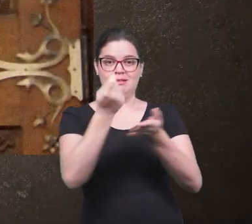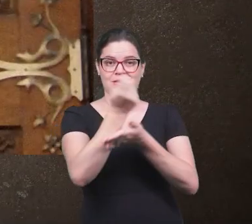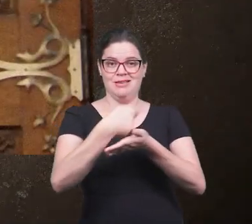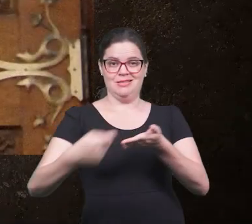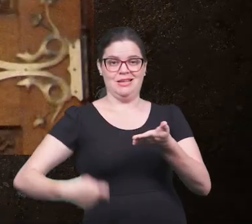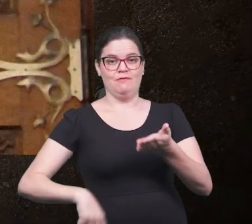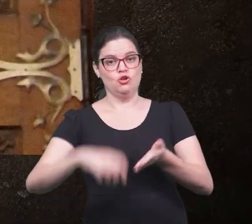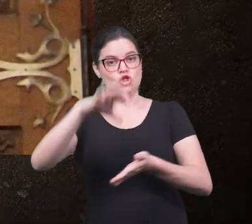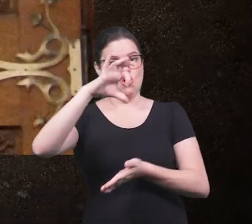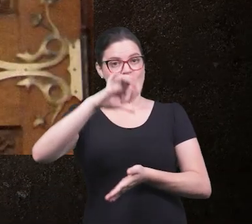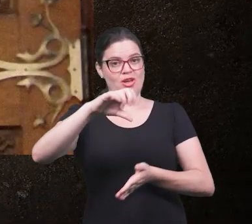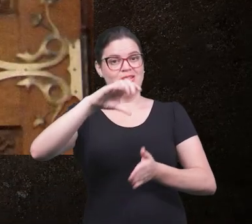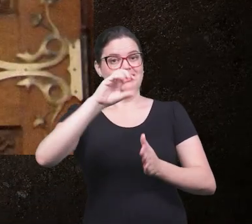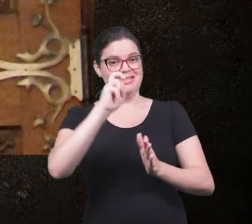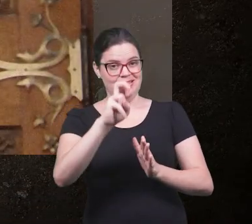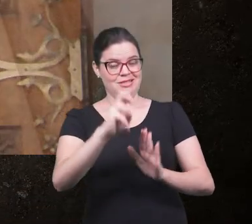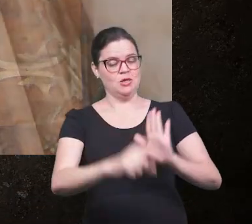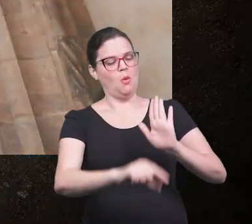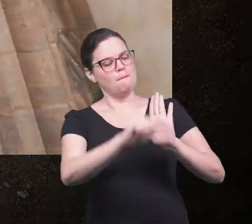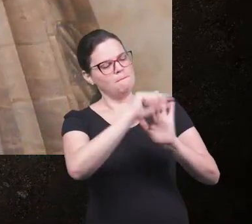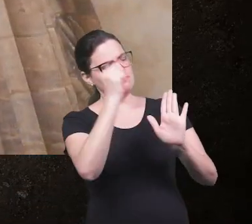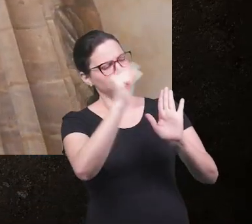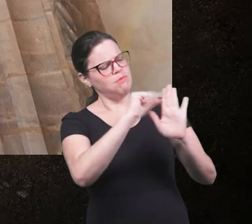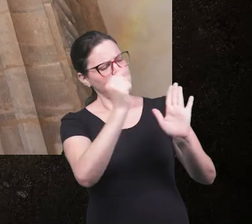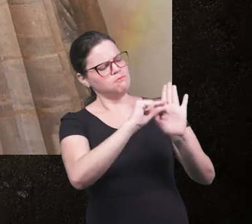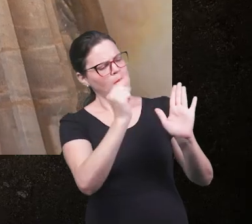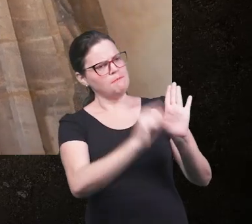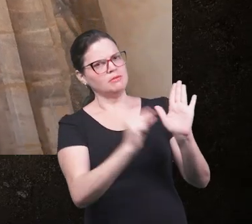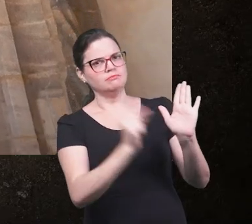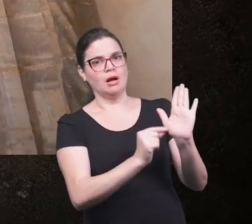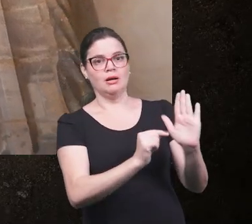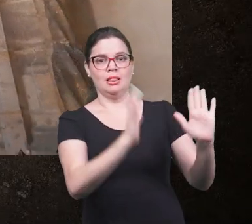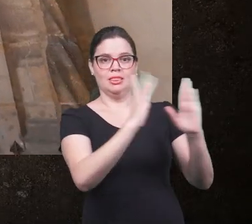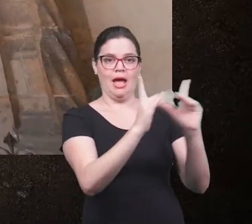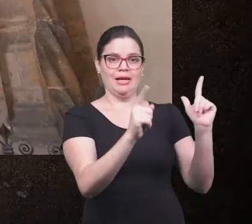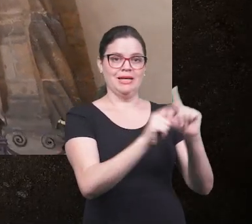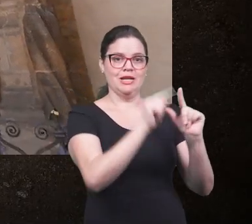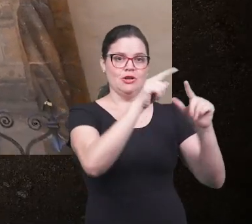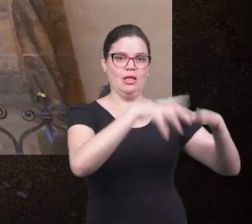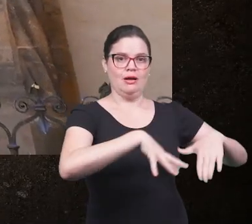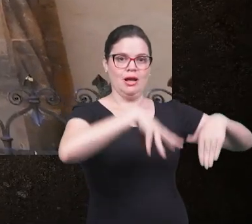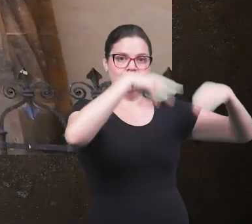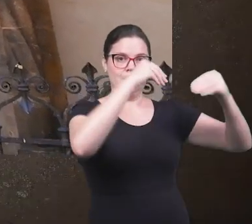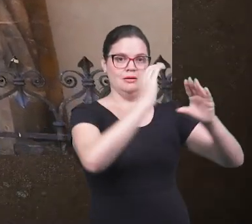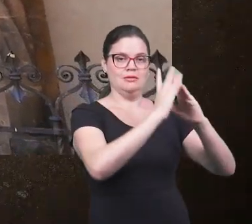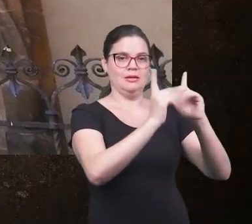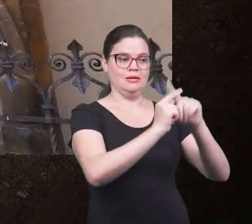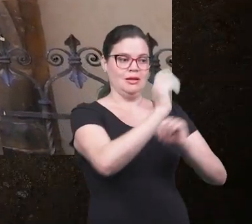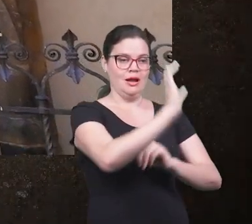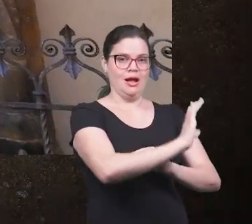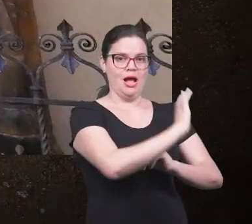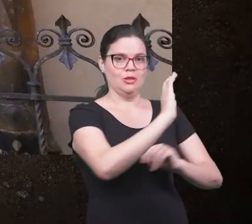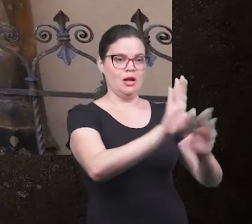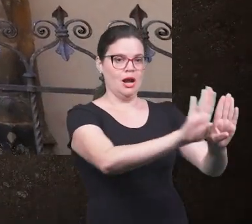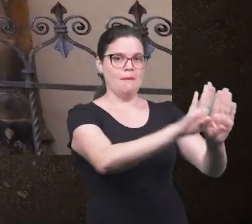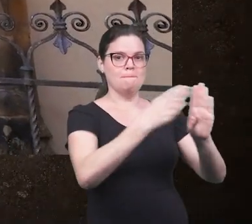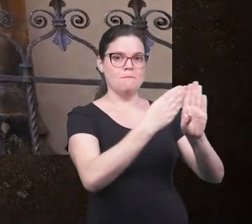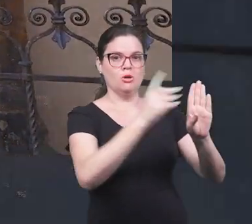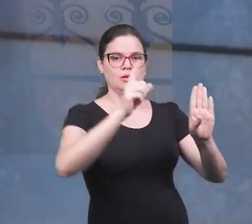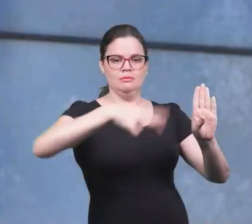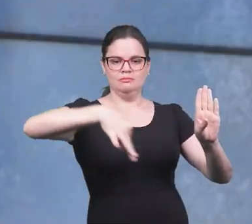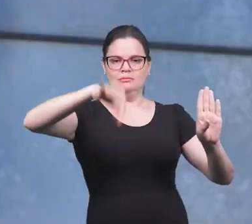da igreja, da catedral lá de Wittenberg. E essa atitude não era com a